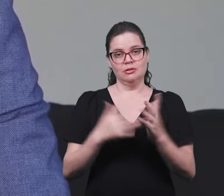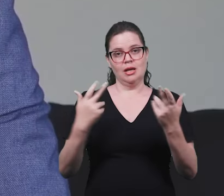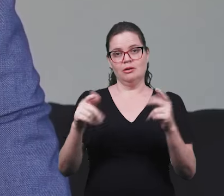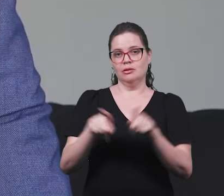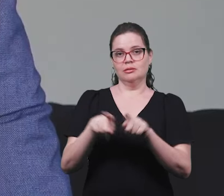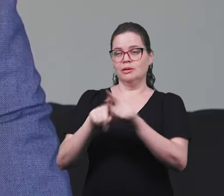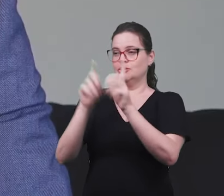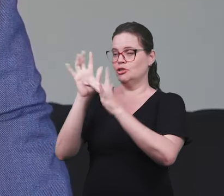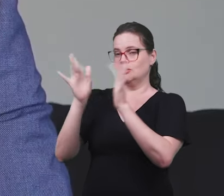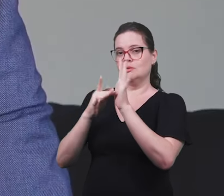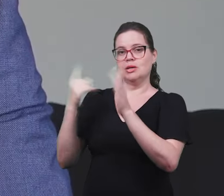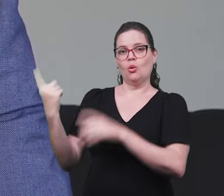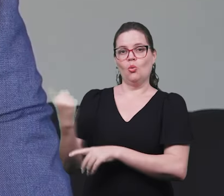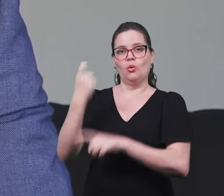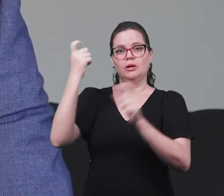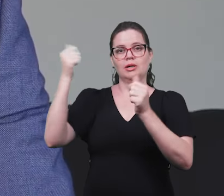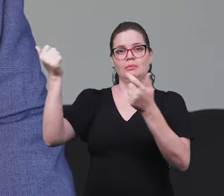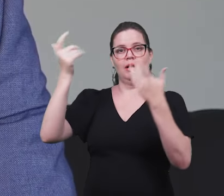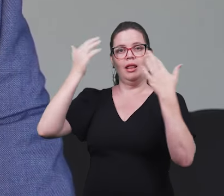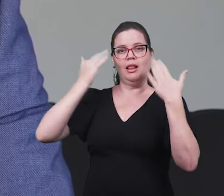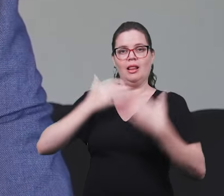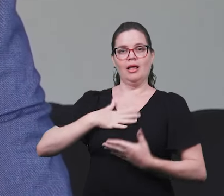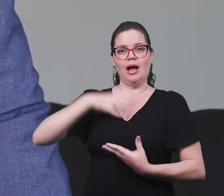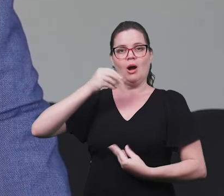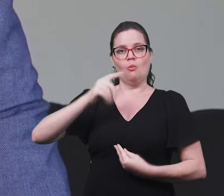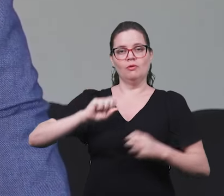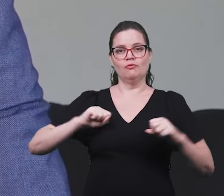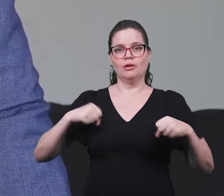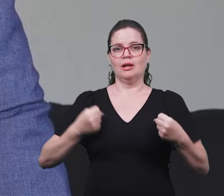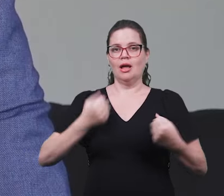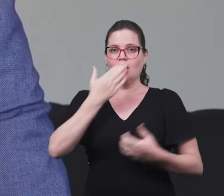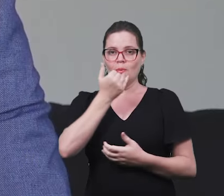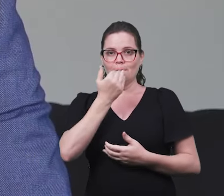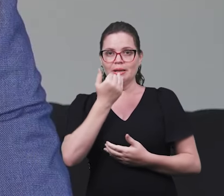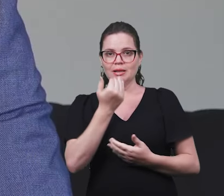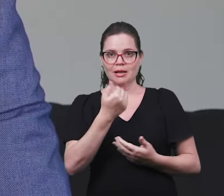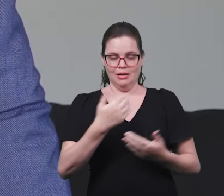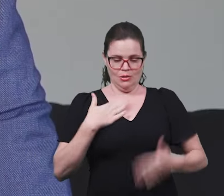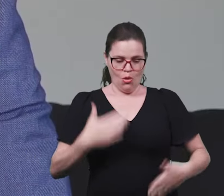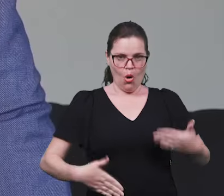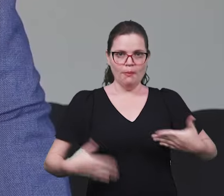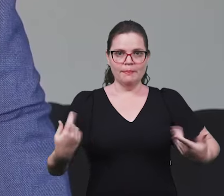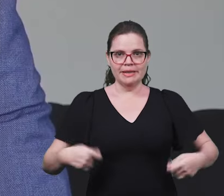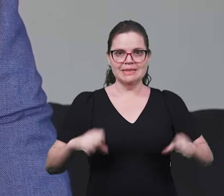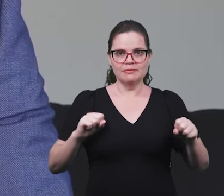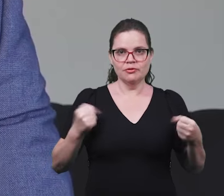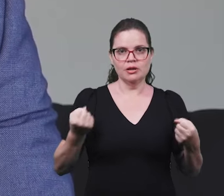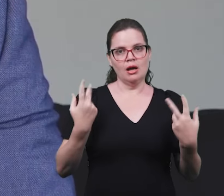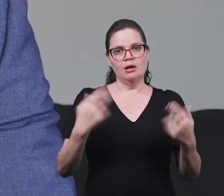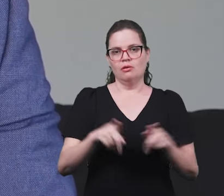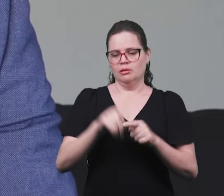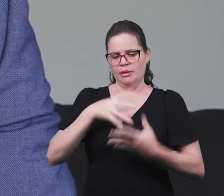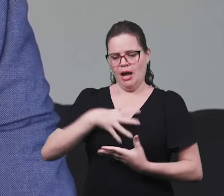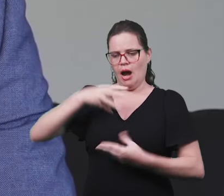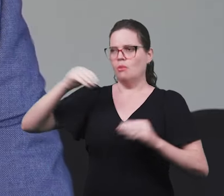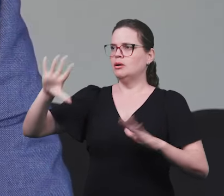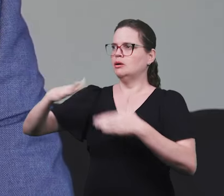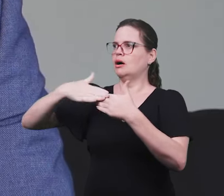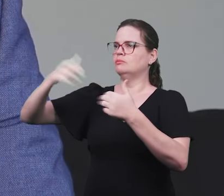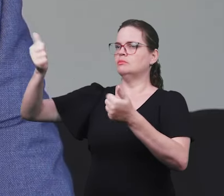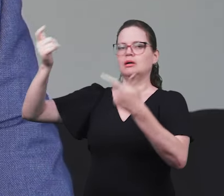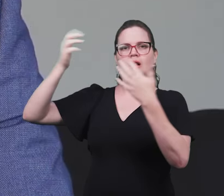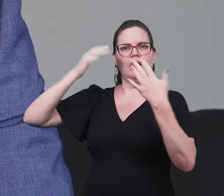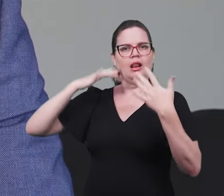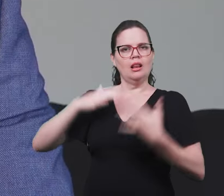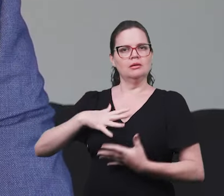do alimento. Quando nós vamos buscar o alimento para a nossa vida, a nossa alma, ela precisa ter um encontro real com o